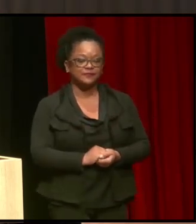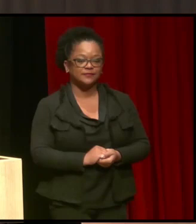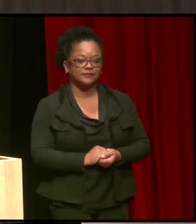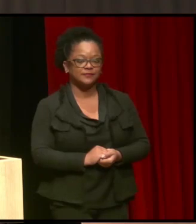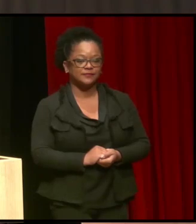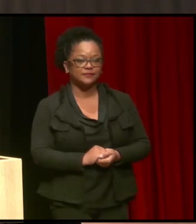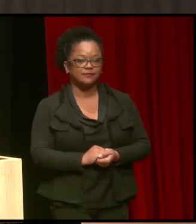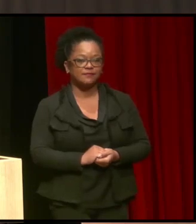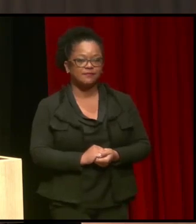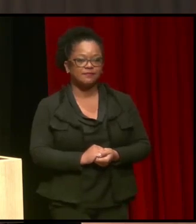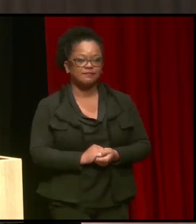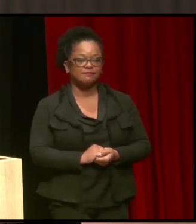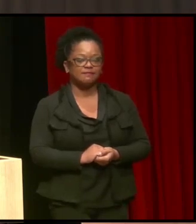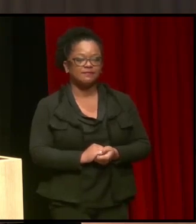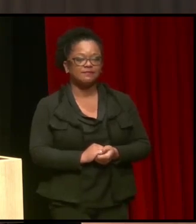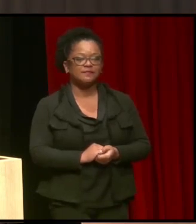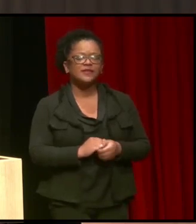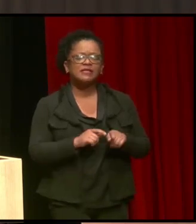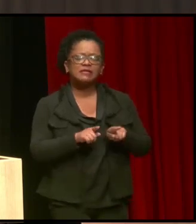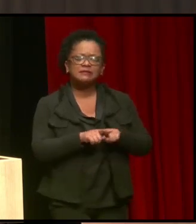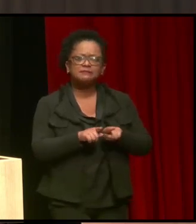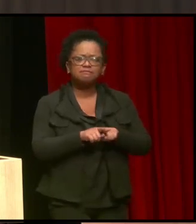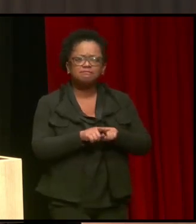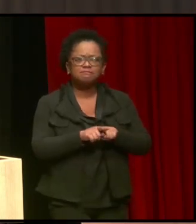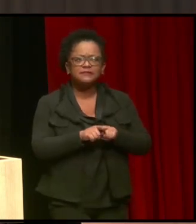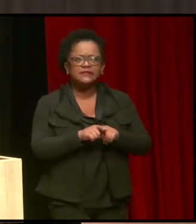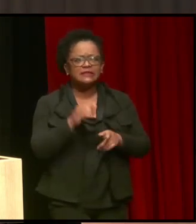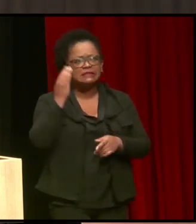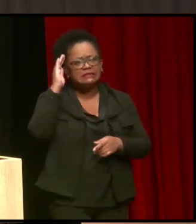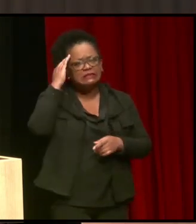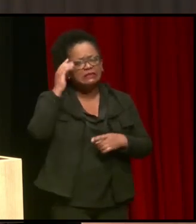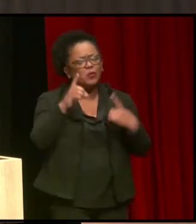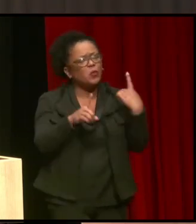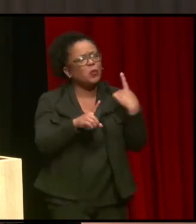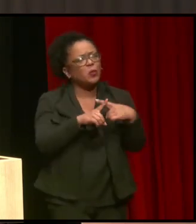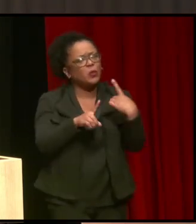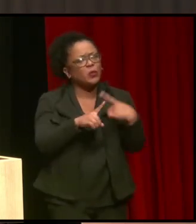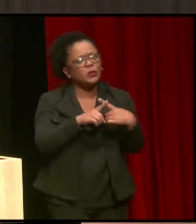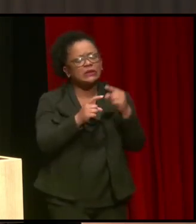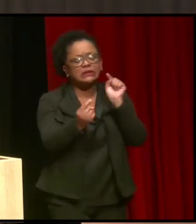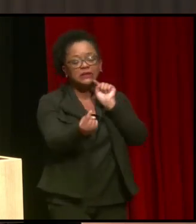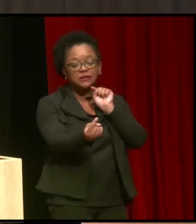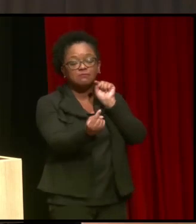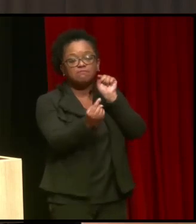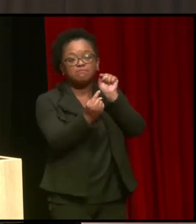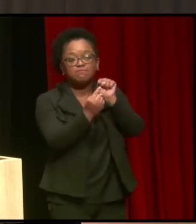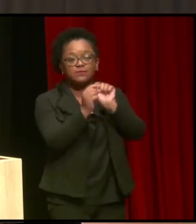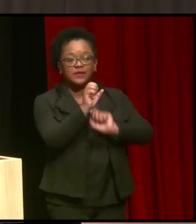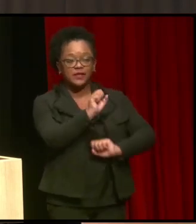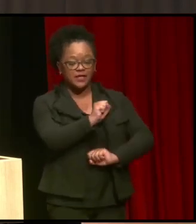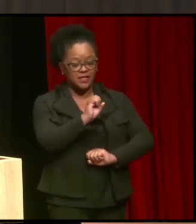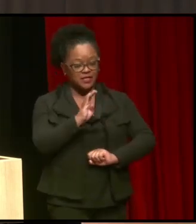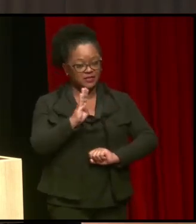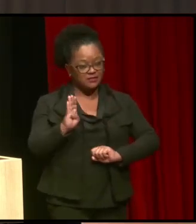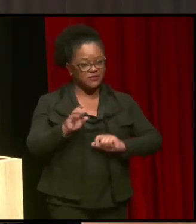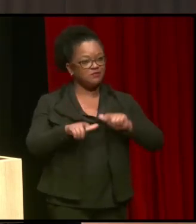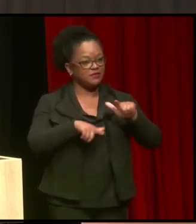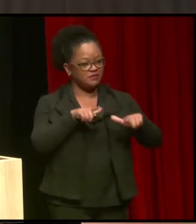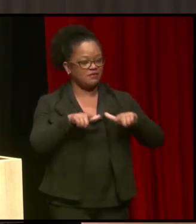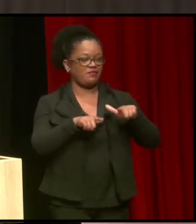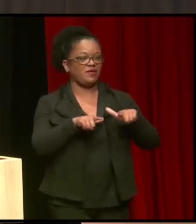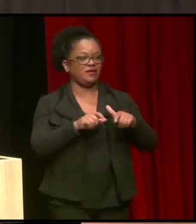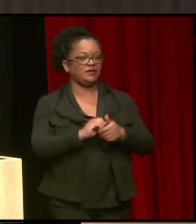Para entender um pouquinho mais agora, entrando por que e para que a SBB faz tudo isso. Para